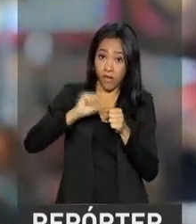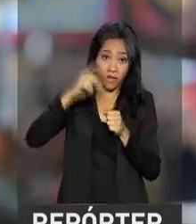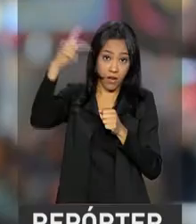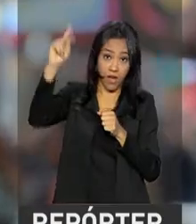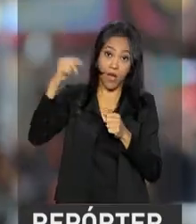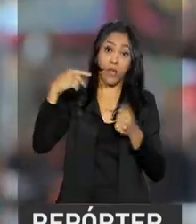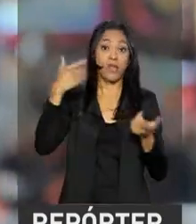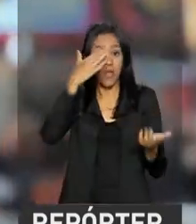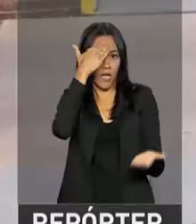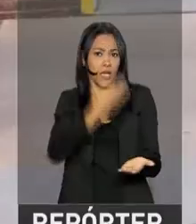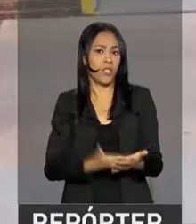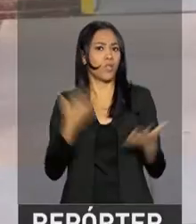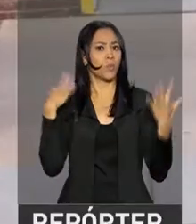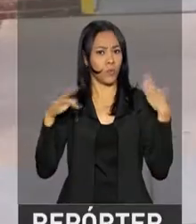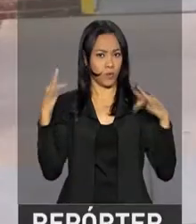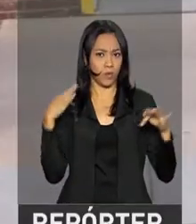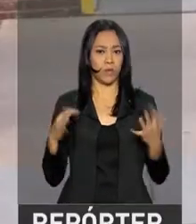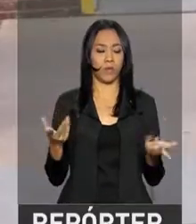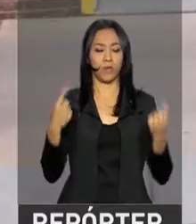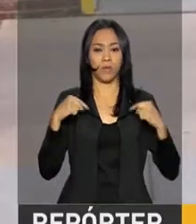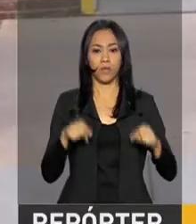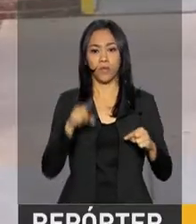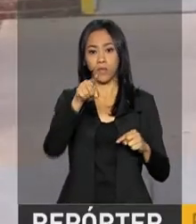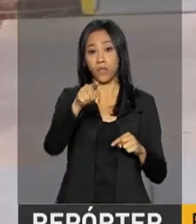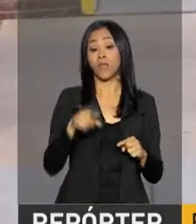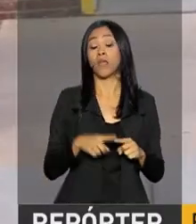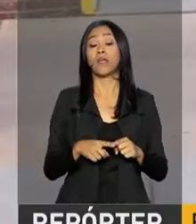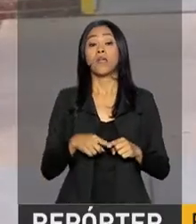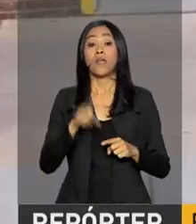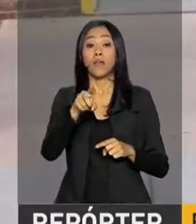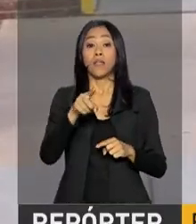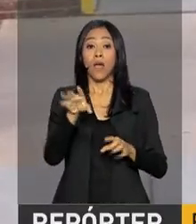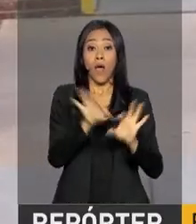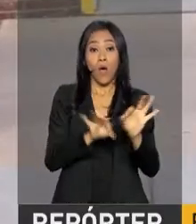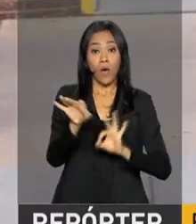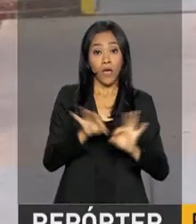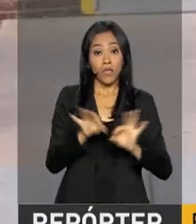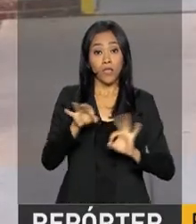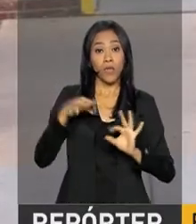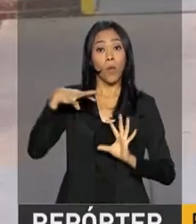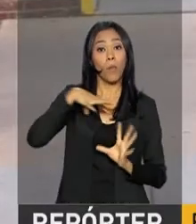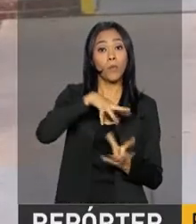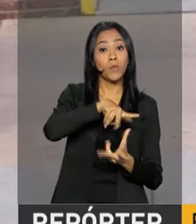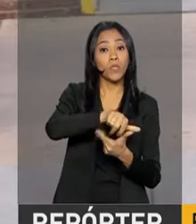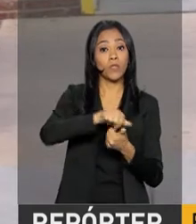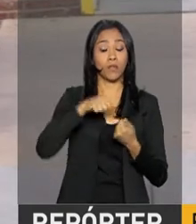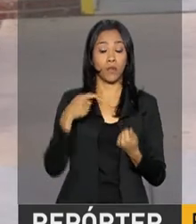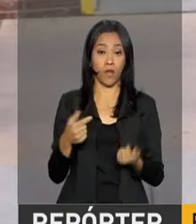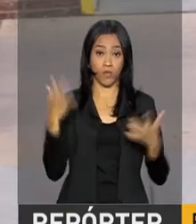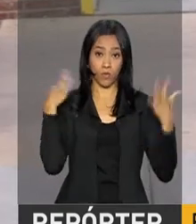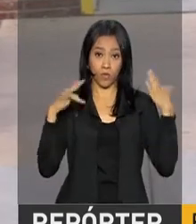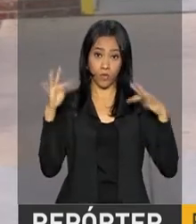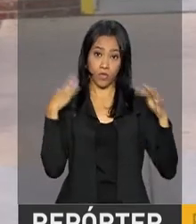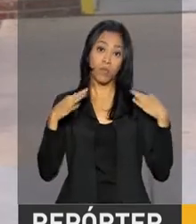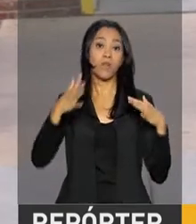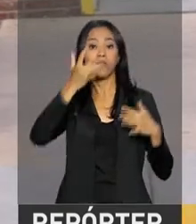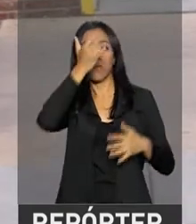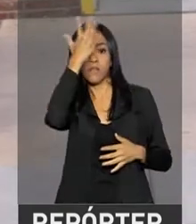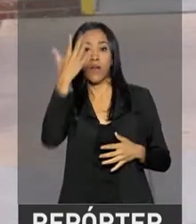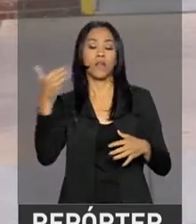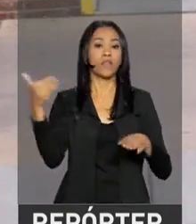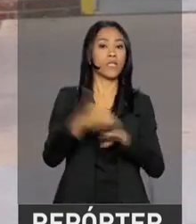apostam no turismo de acordo com dados da organização mundial do turismo medidas para facilitar a entrada de turistas